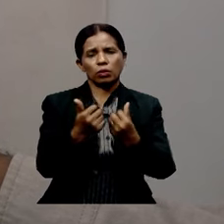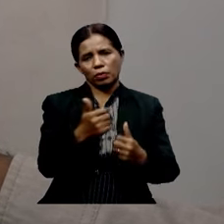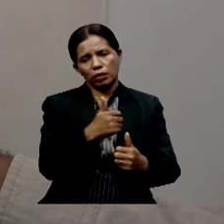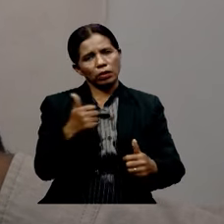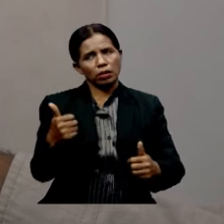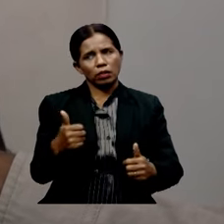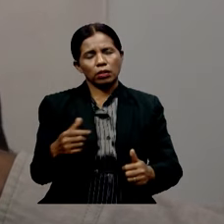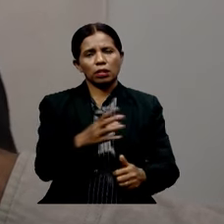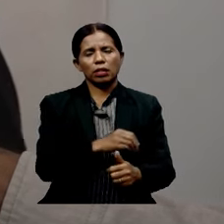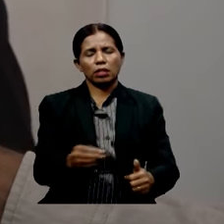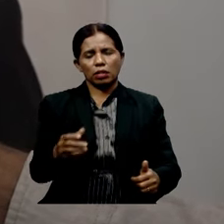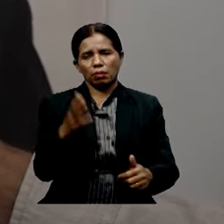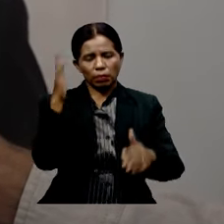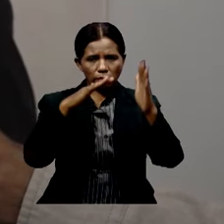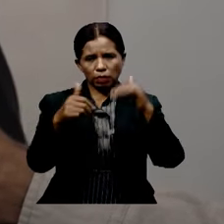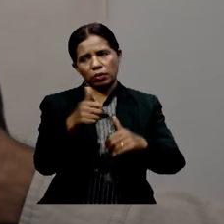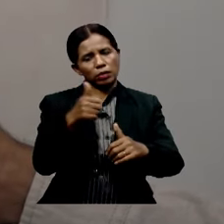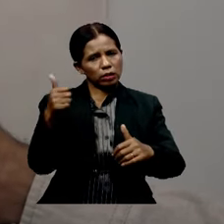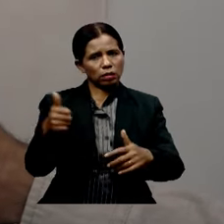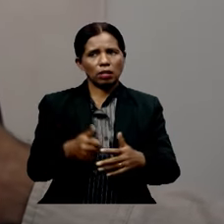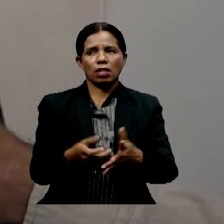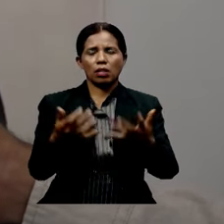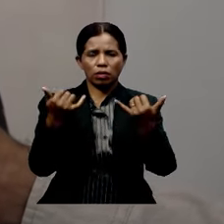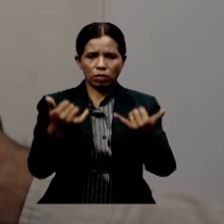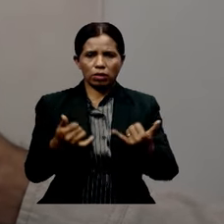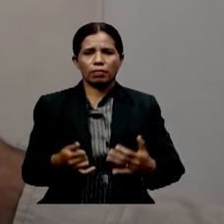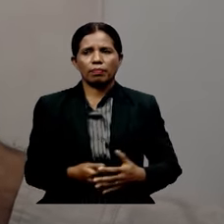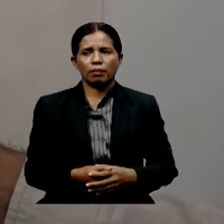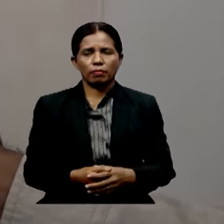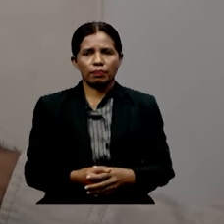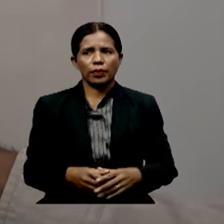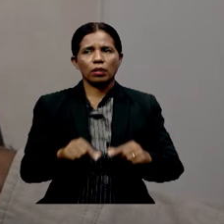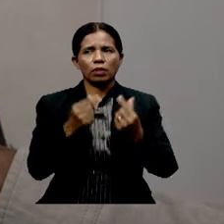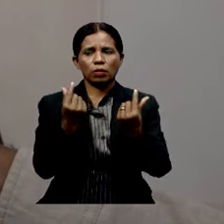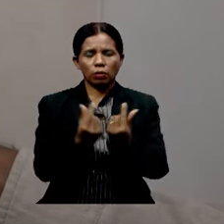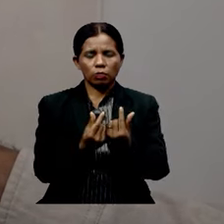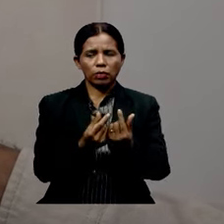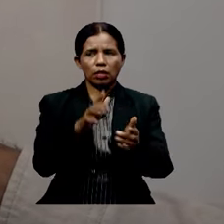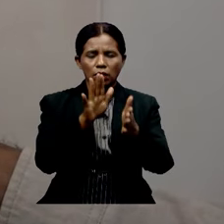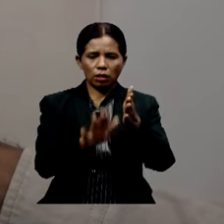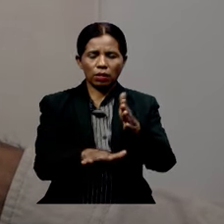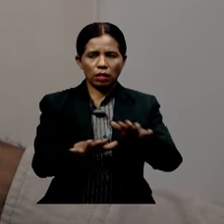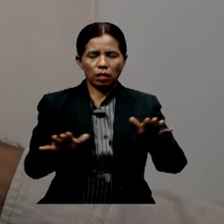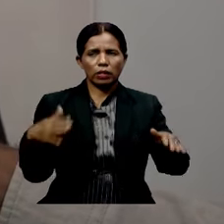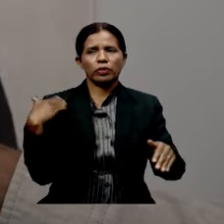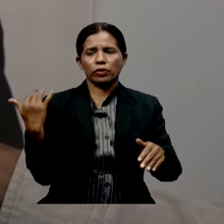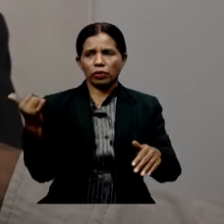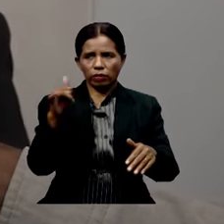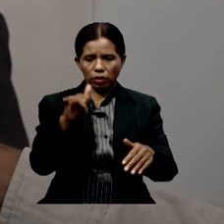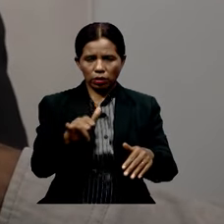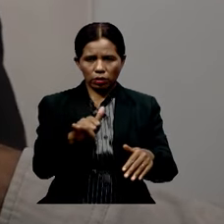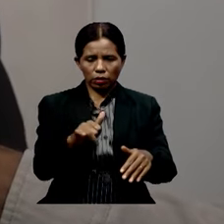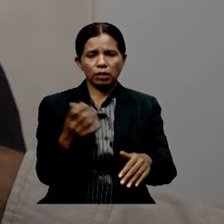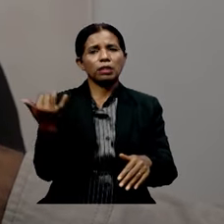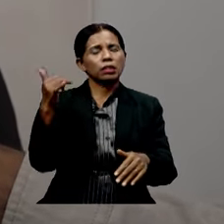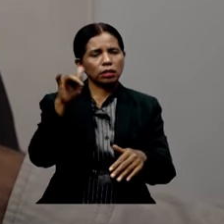ya assunto serselo, ne be, aguardo ho, grupo minore sira la bari fo insa e sira ne